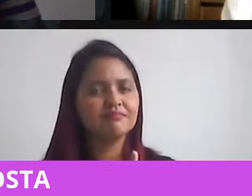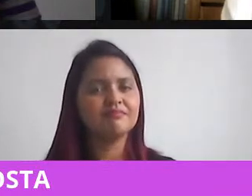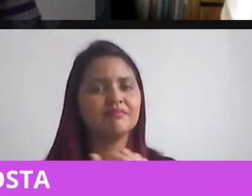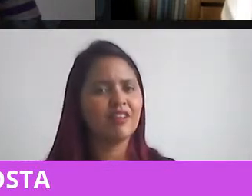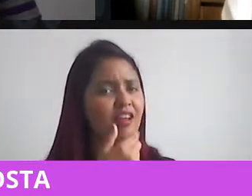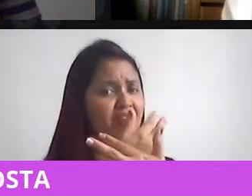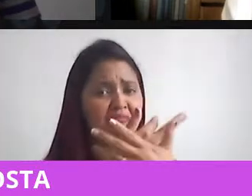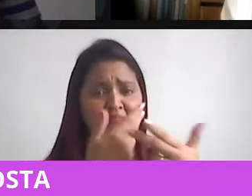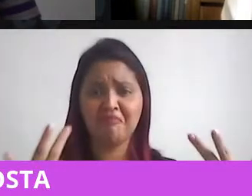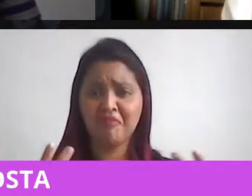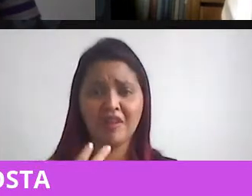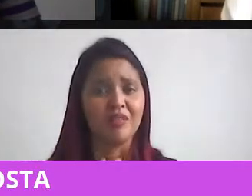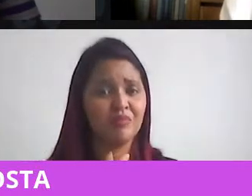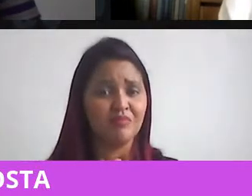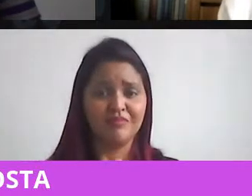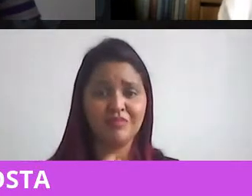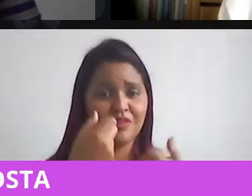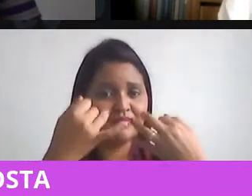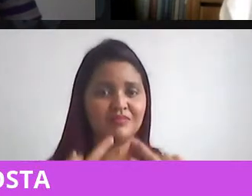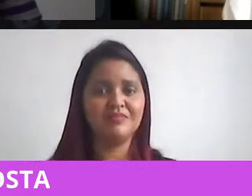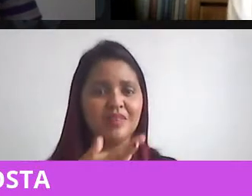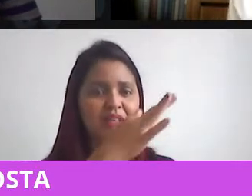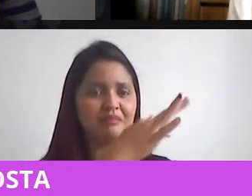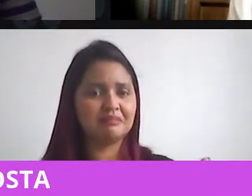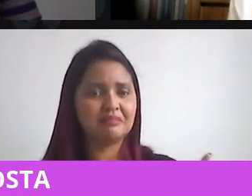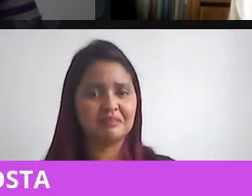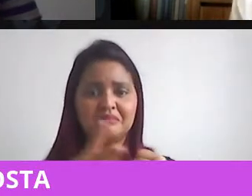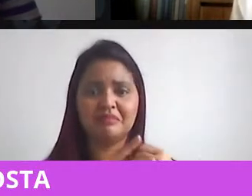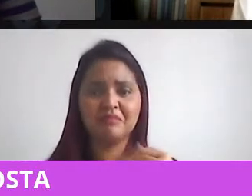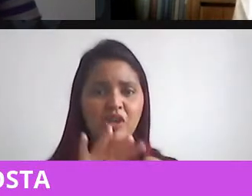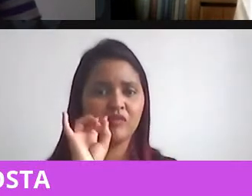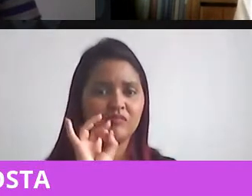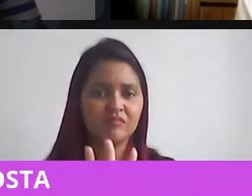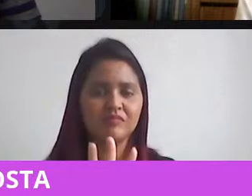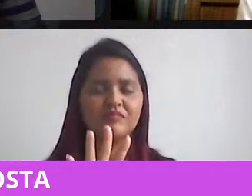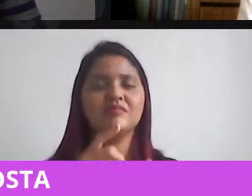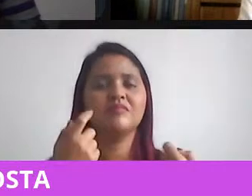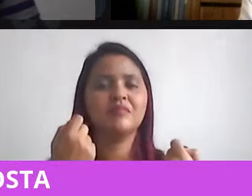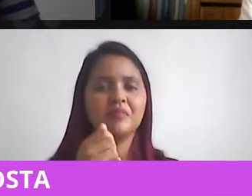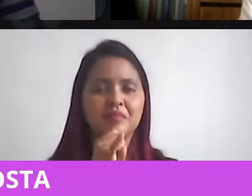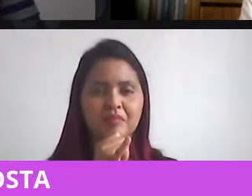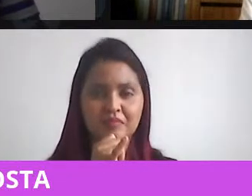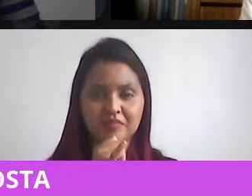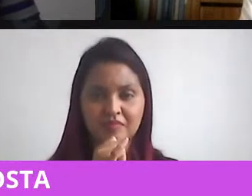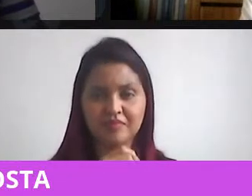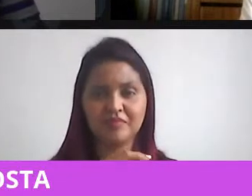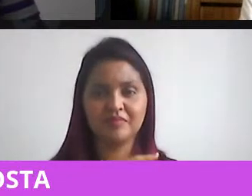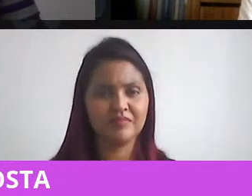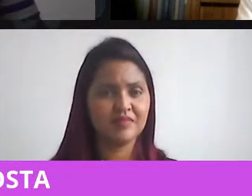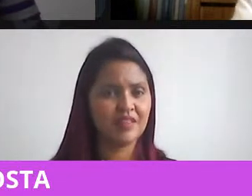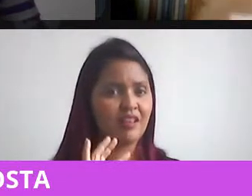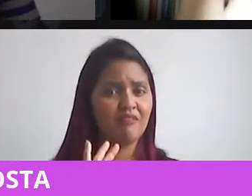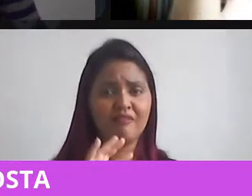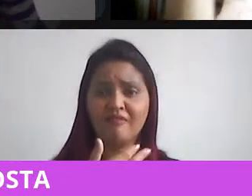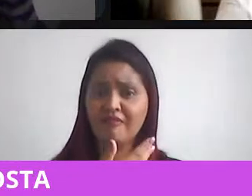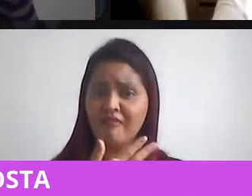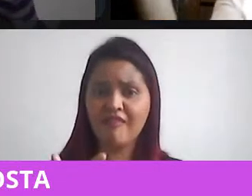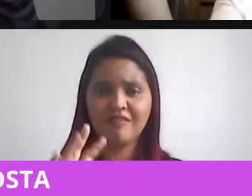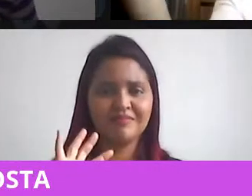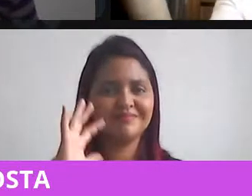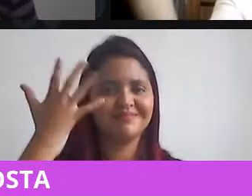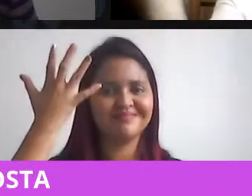para estudar só o texto verbal, né? Porque você tem, por exemplo, os próprios fenômenos aí,